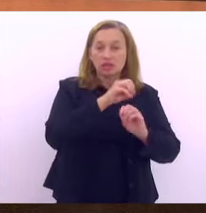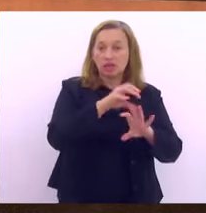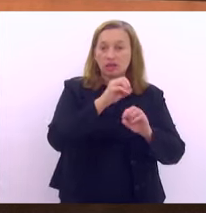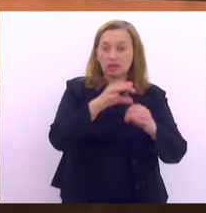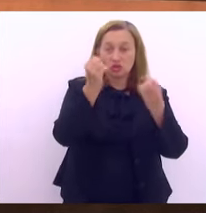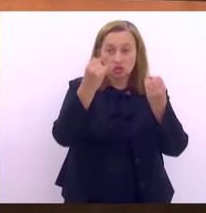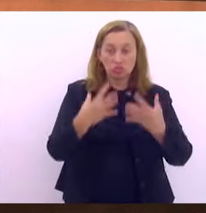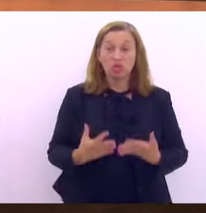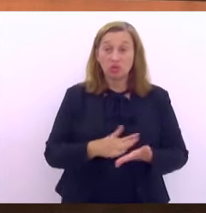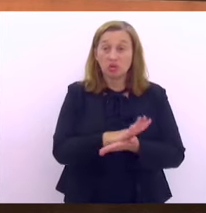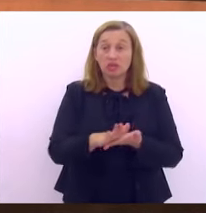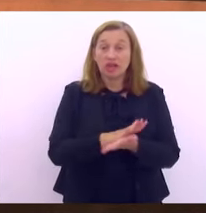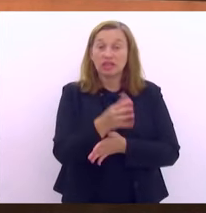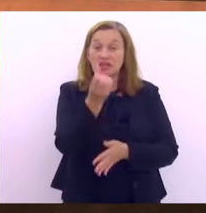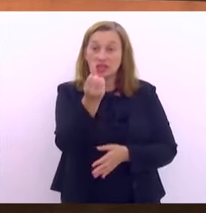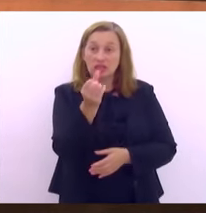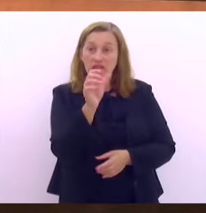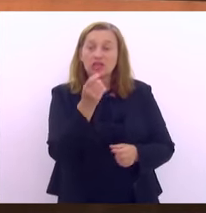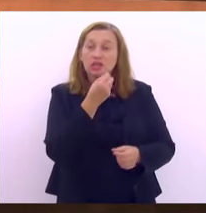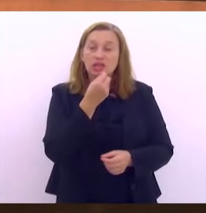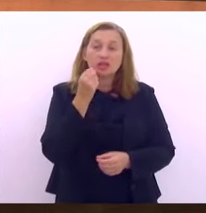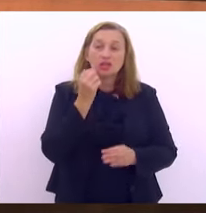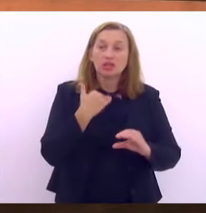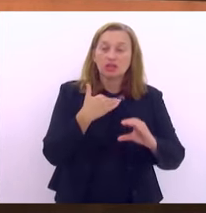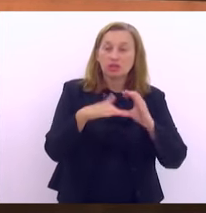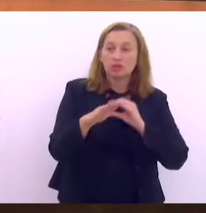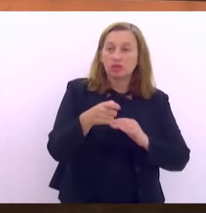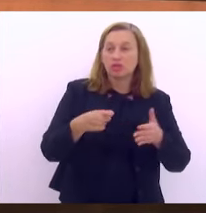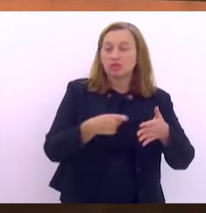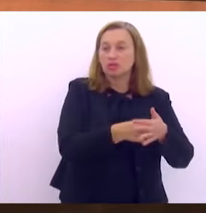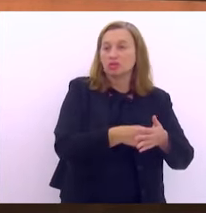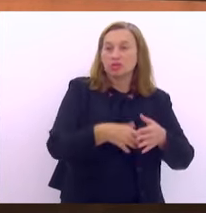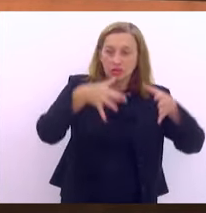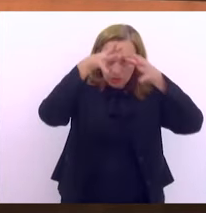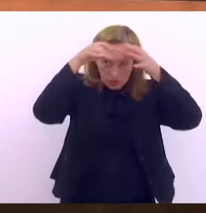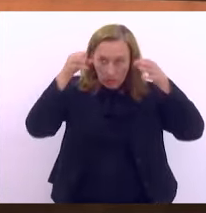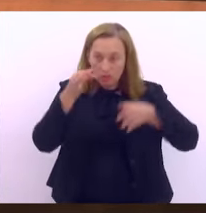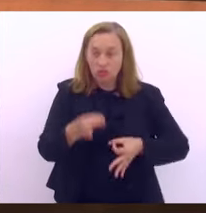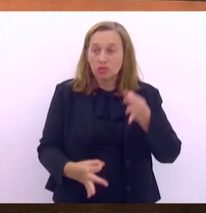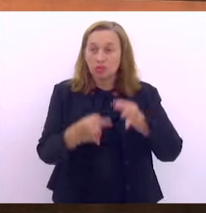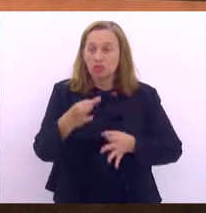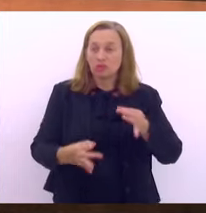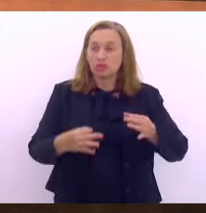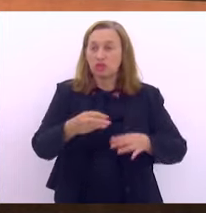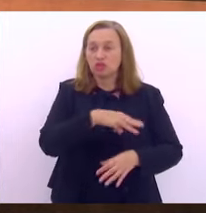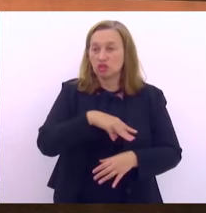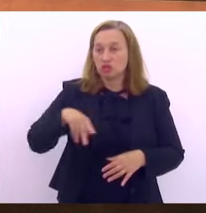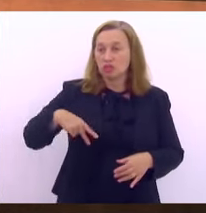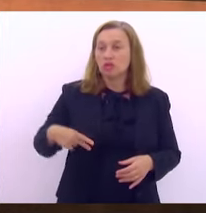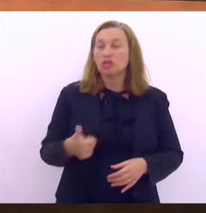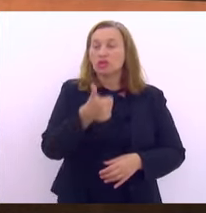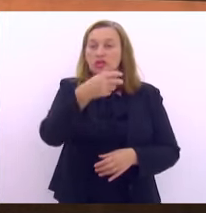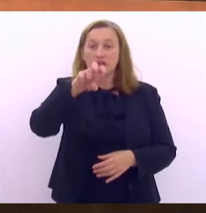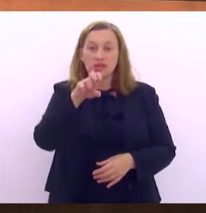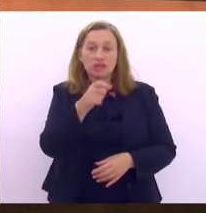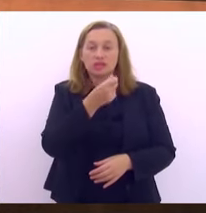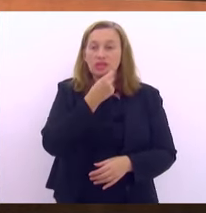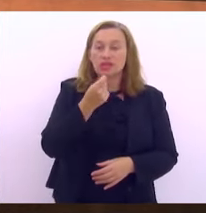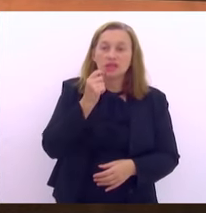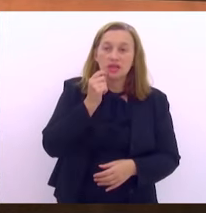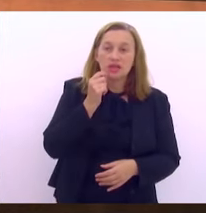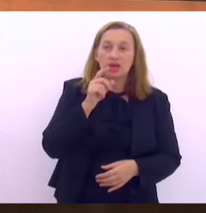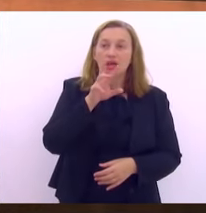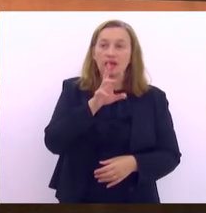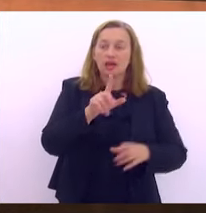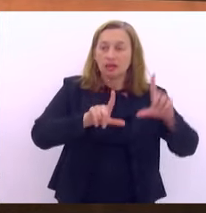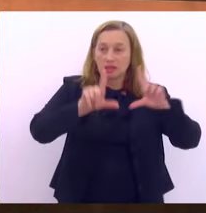No dia 6 de setembro, a gente encaminhou a denúncia ao Tribunal de Contas e ao Ministério Público. No dia 15 de setembro, o RJTV